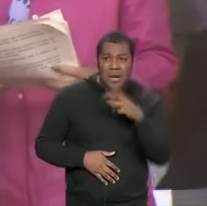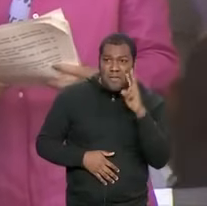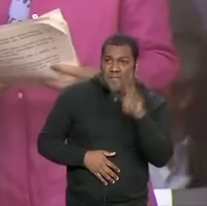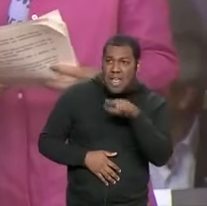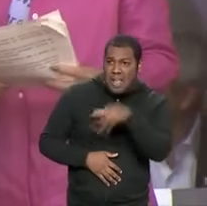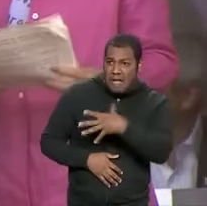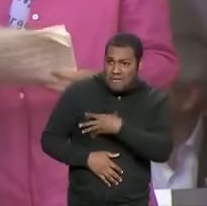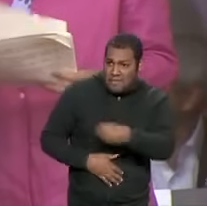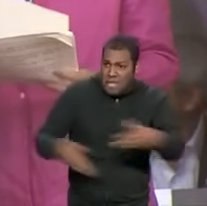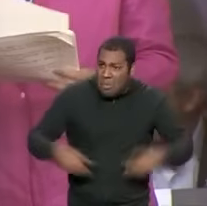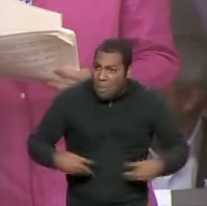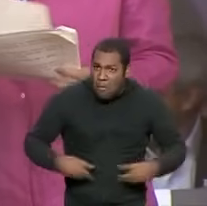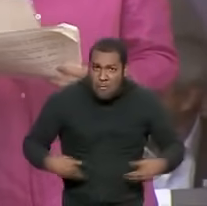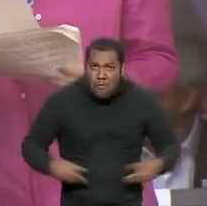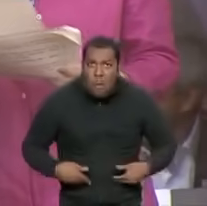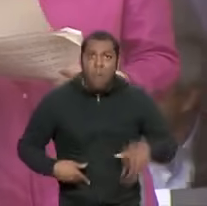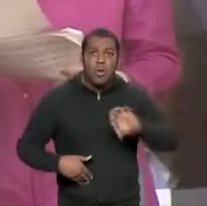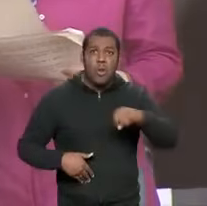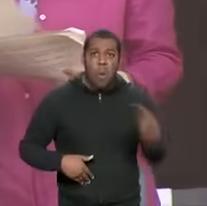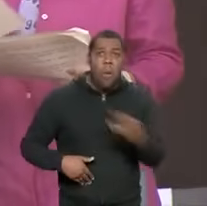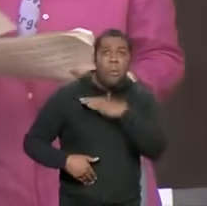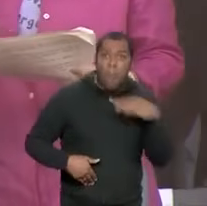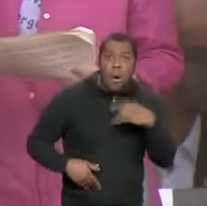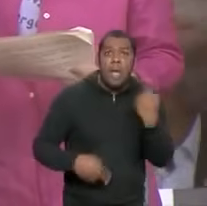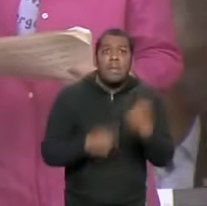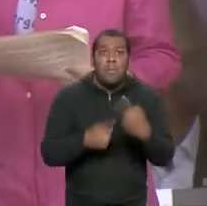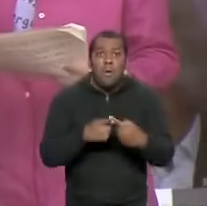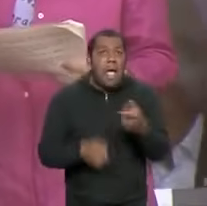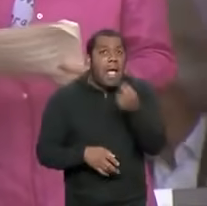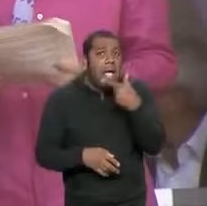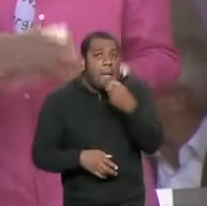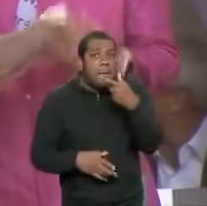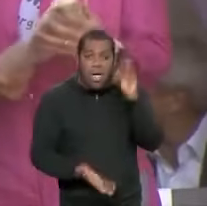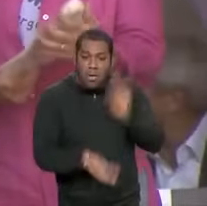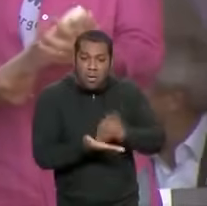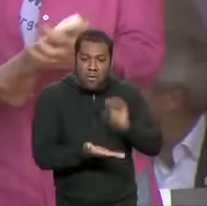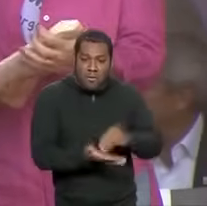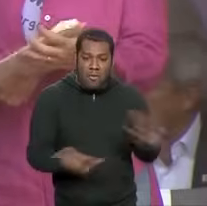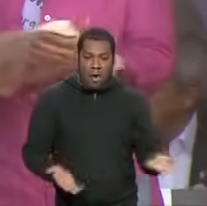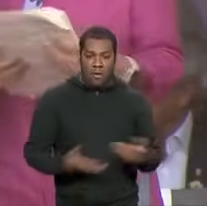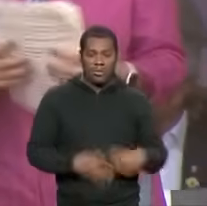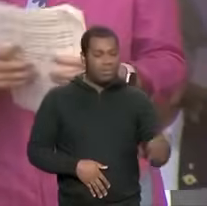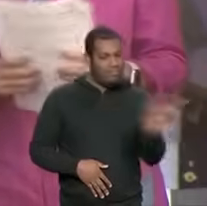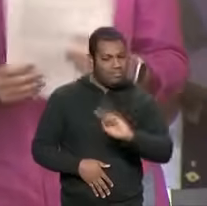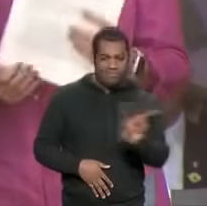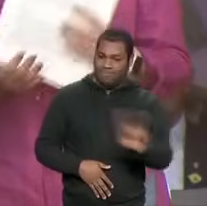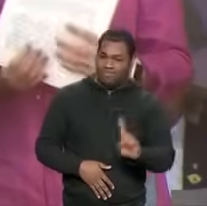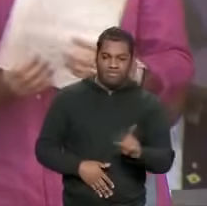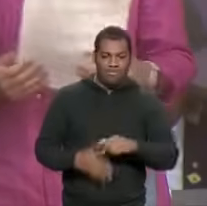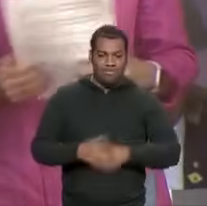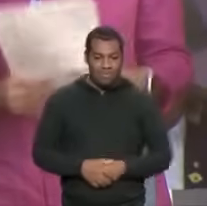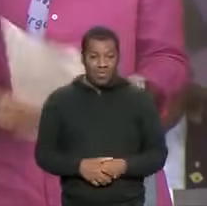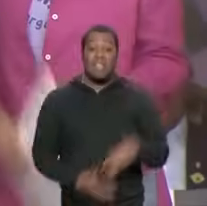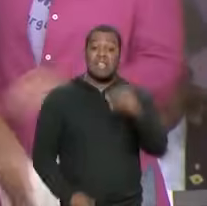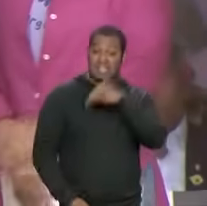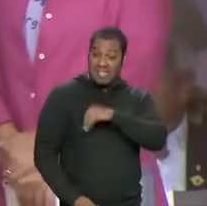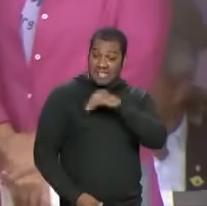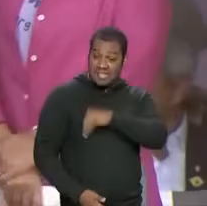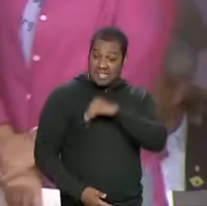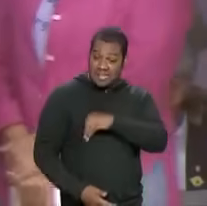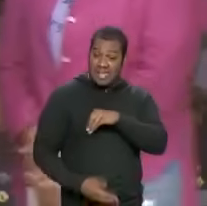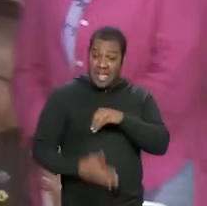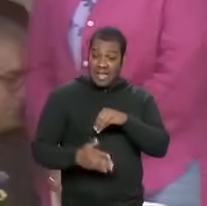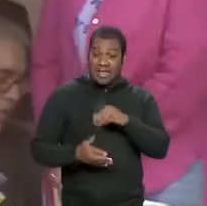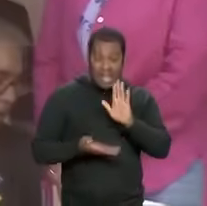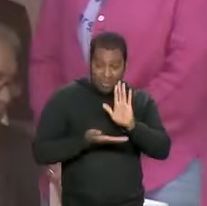com fome ou morrendo por falta de remédios ou medicamento o salário mínimo teve aumento real